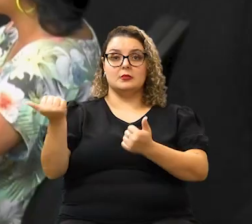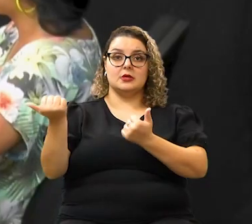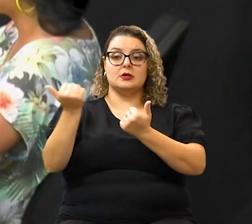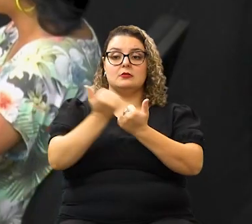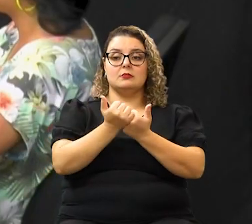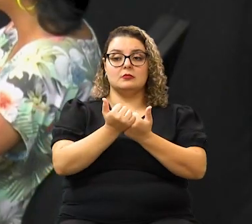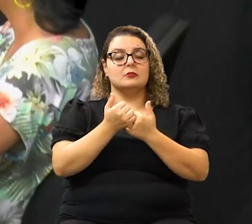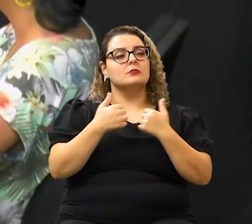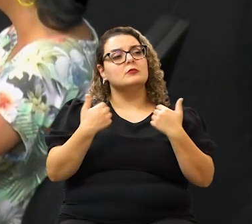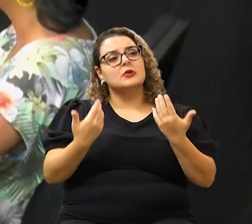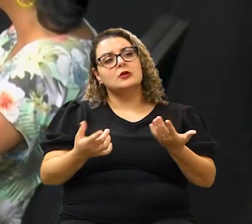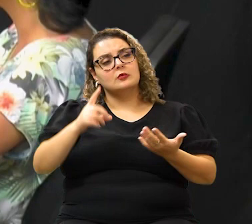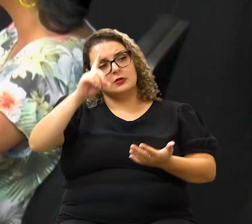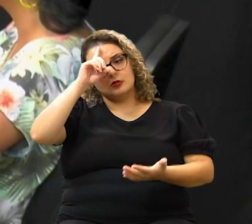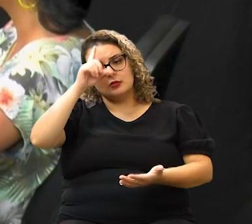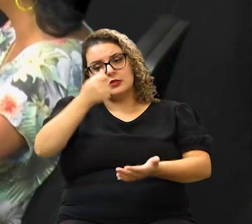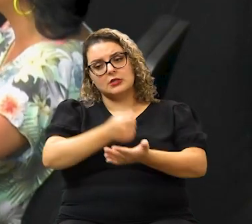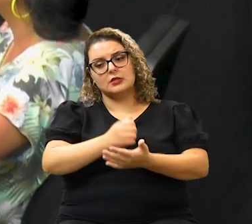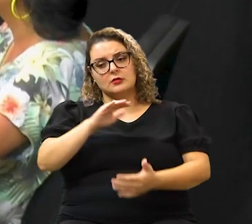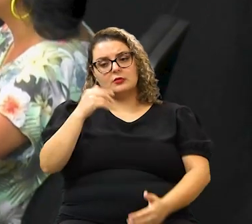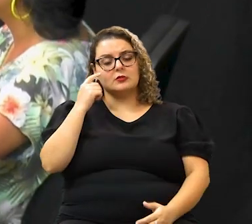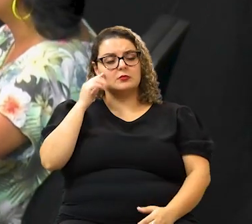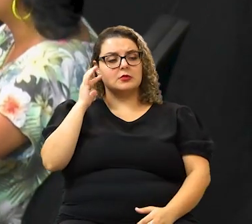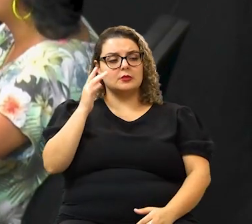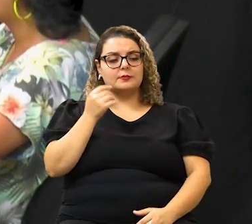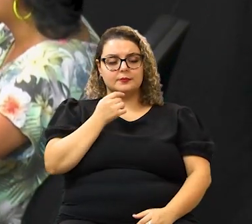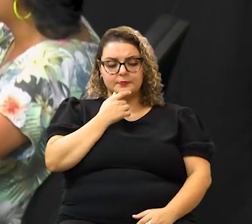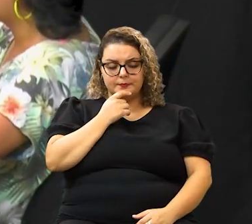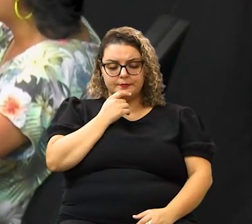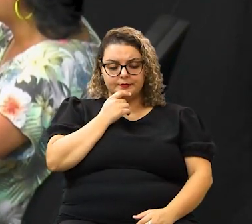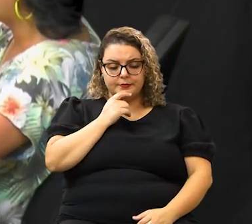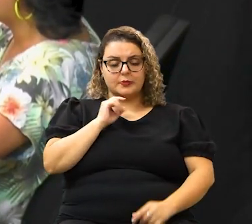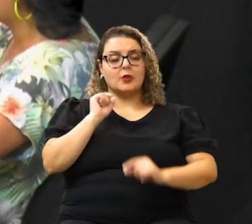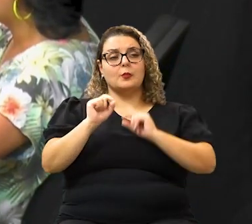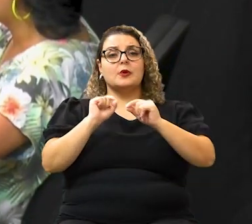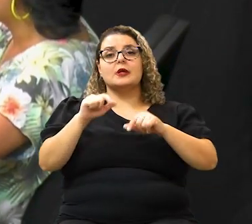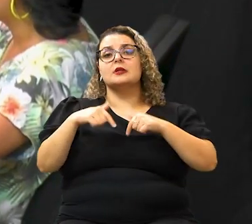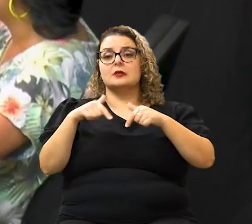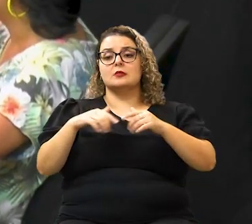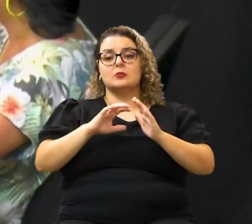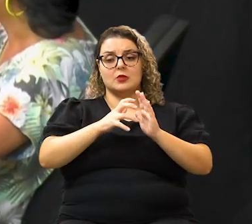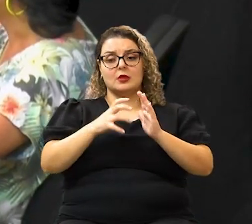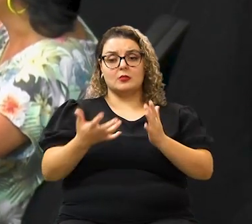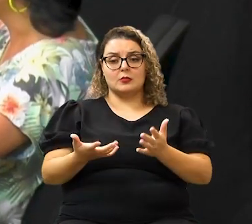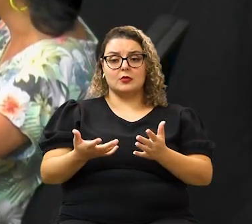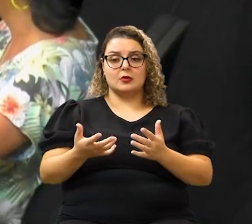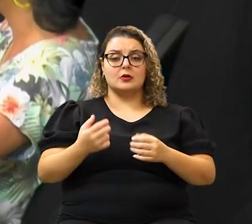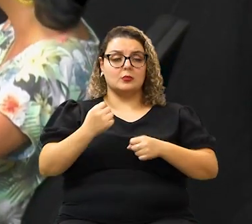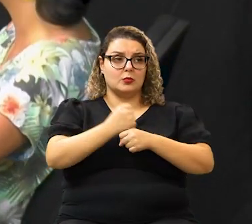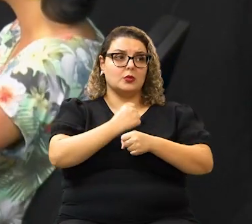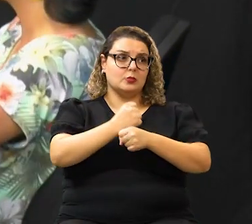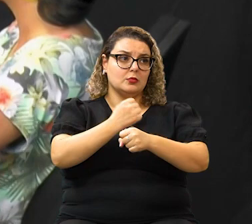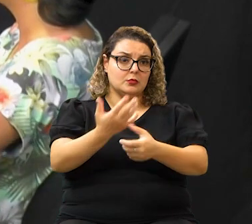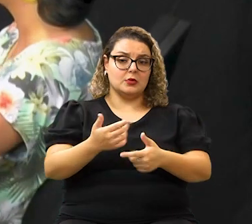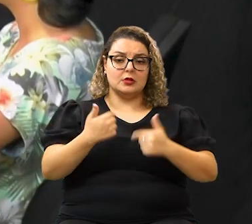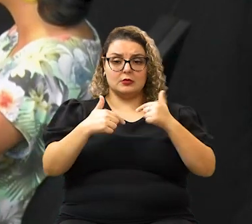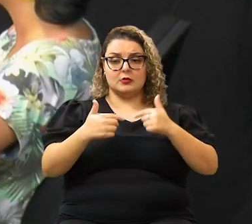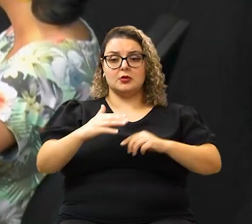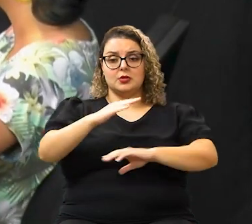gente pensa assim, olha, porque quem trabalha com política, e até pelos anos aqui que eu trabalho na Câmara, e que eu percebo